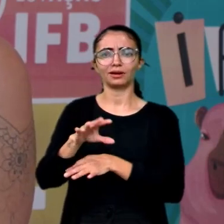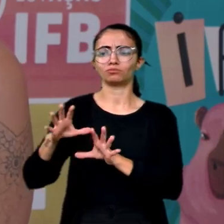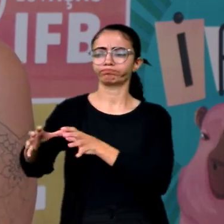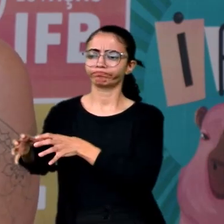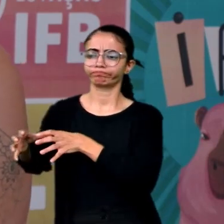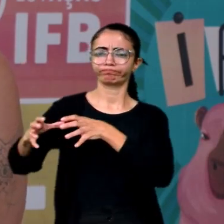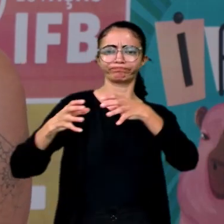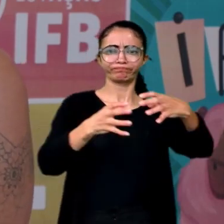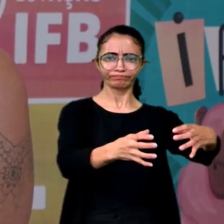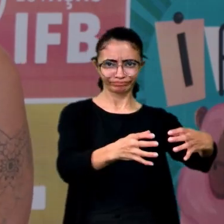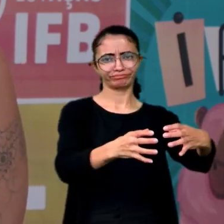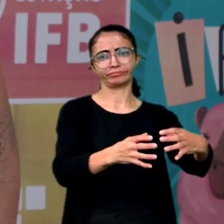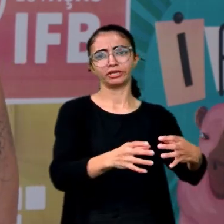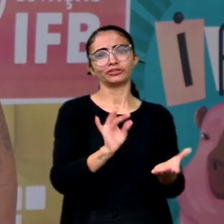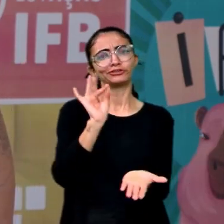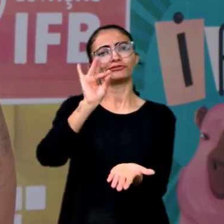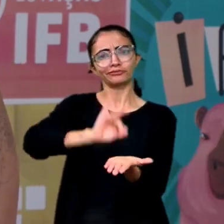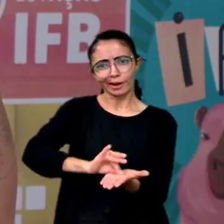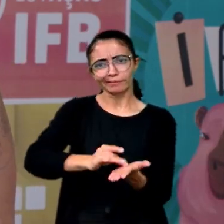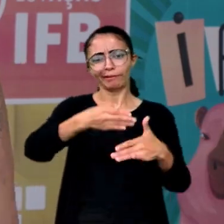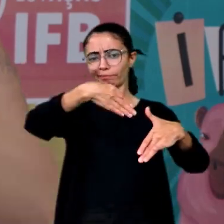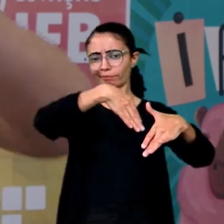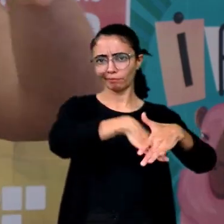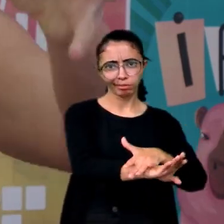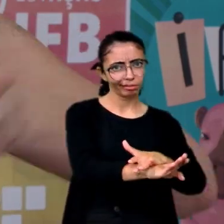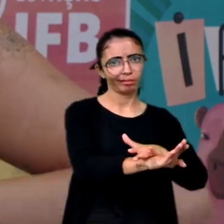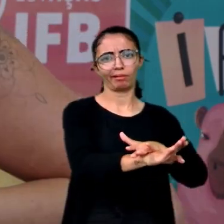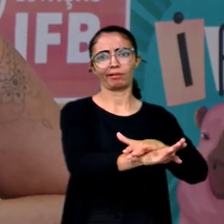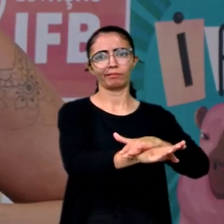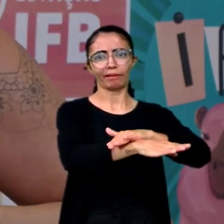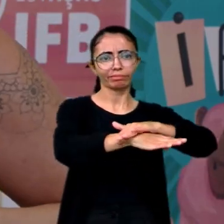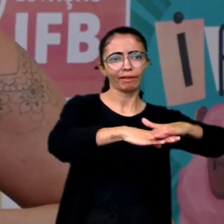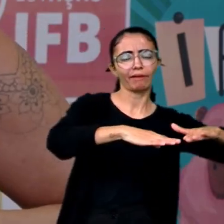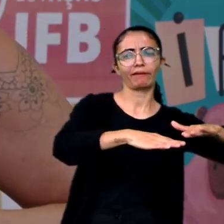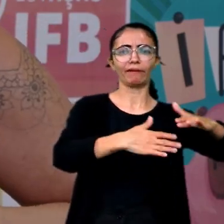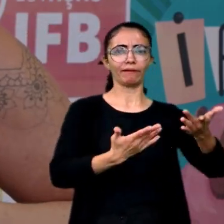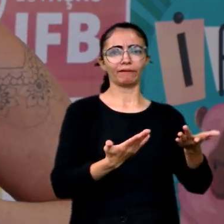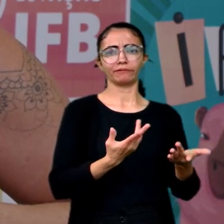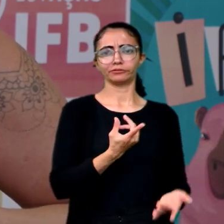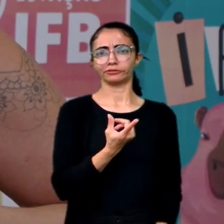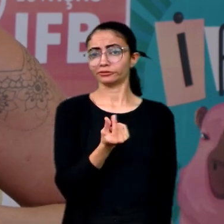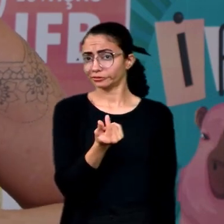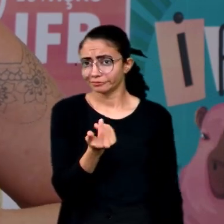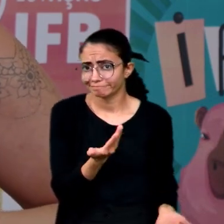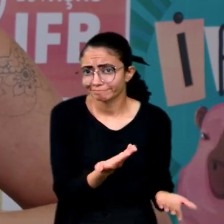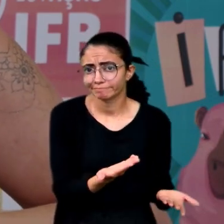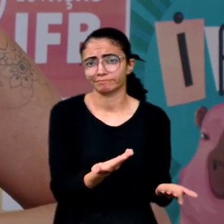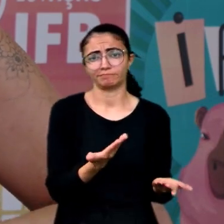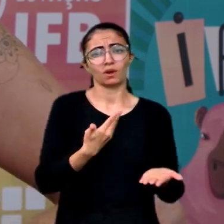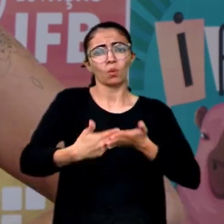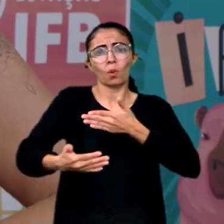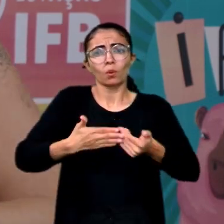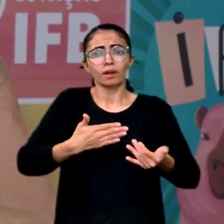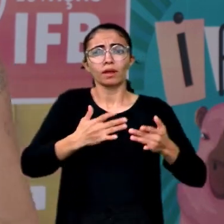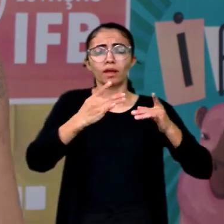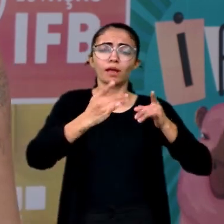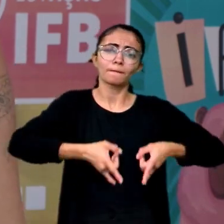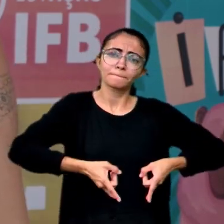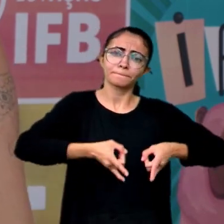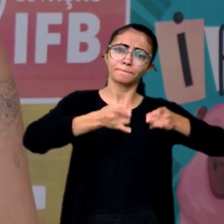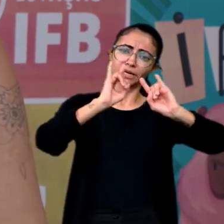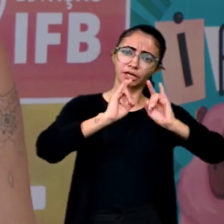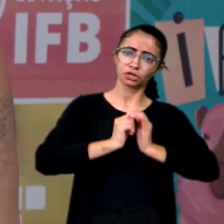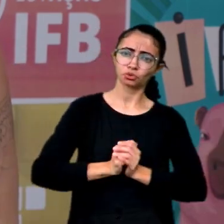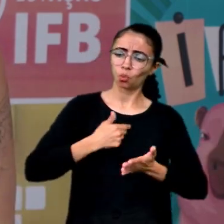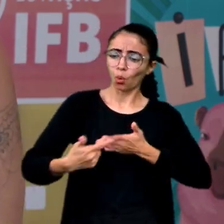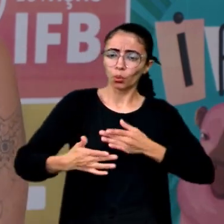enterrar dinheiro mesmo. Então, qualquer prédio, qualquer lugar tem condições de cuidar do seu próprio